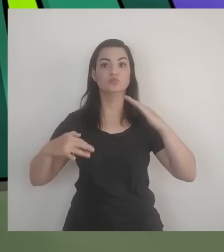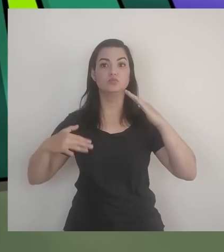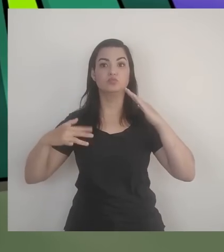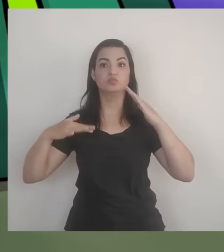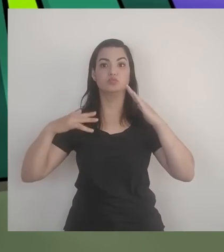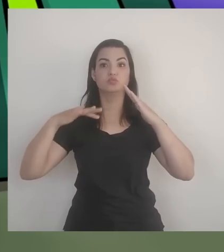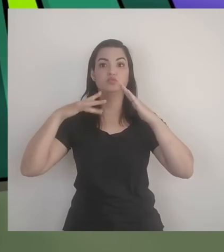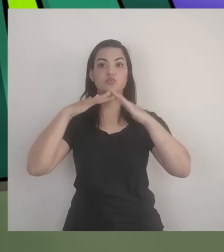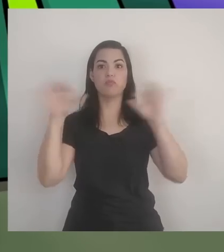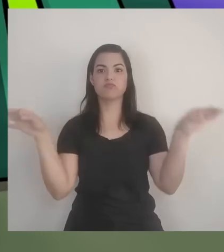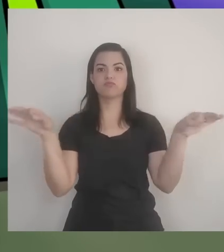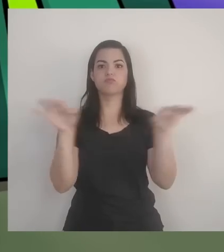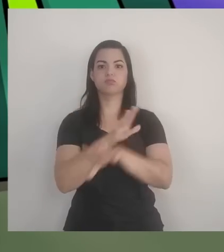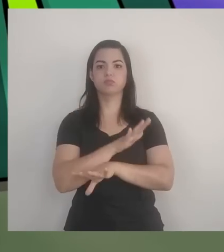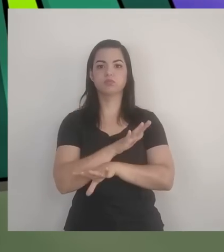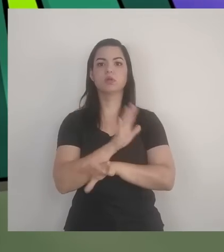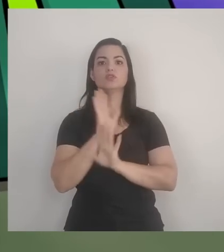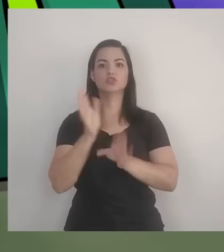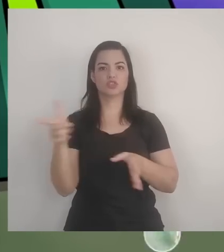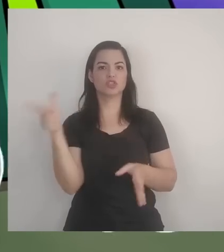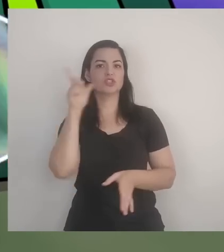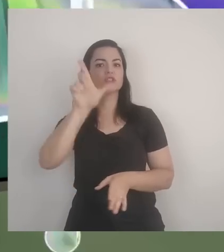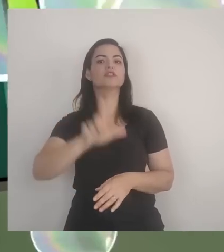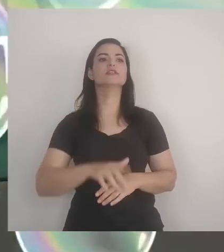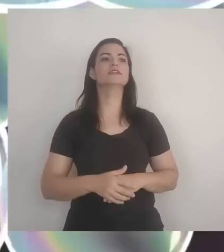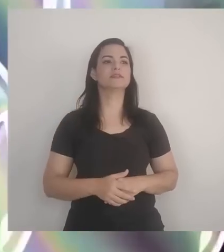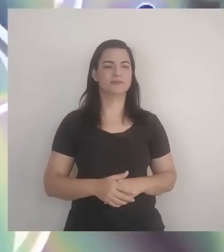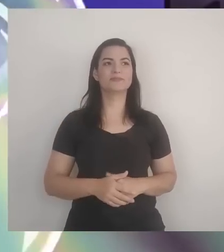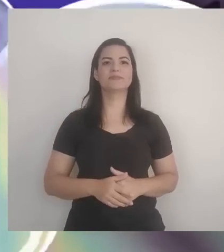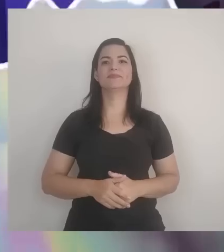Reabastecimento completo. Sinal verde, Peixonauta.